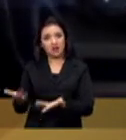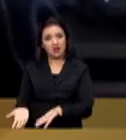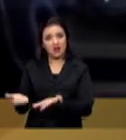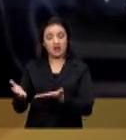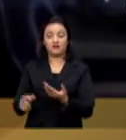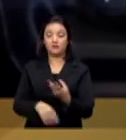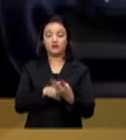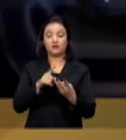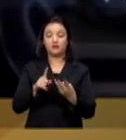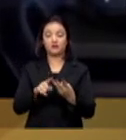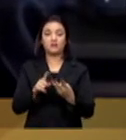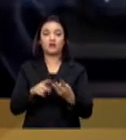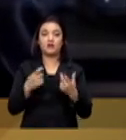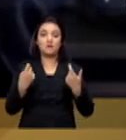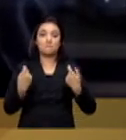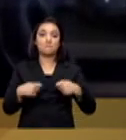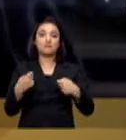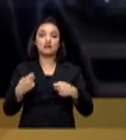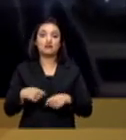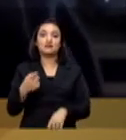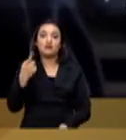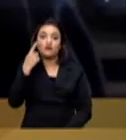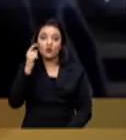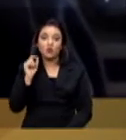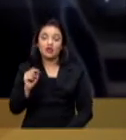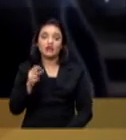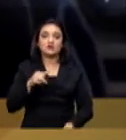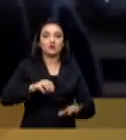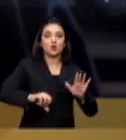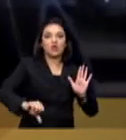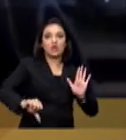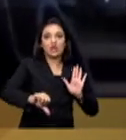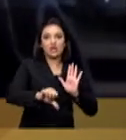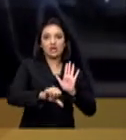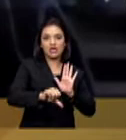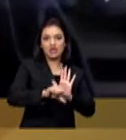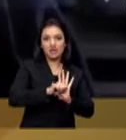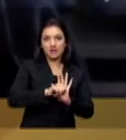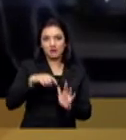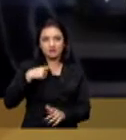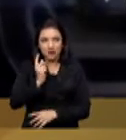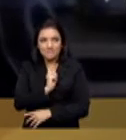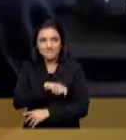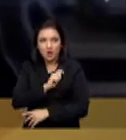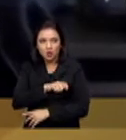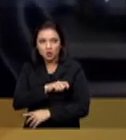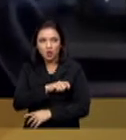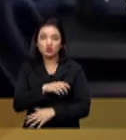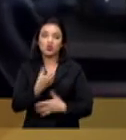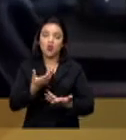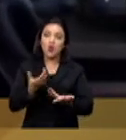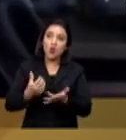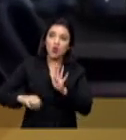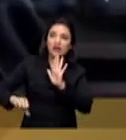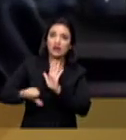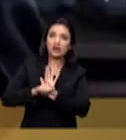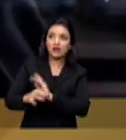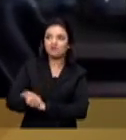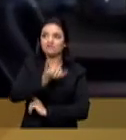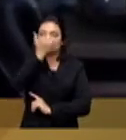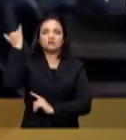o elemento subjetivo, se o crime é doloso, é mais grave do que um crime culposo, e a forma